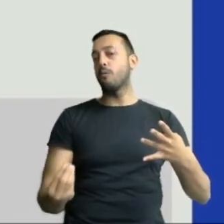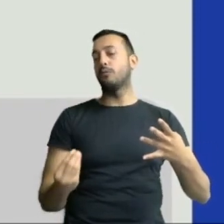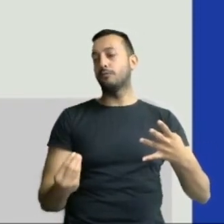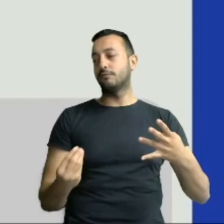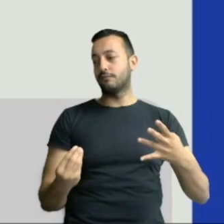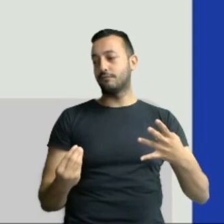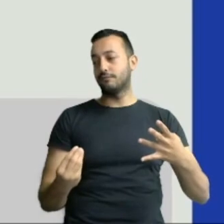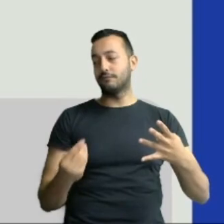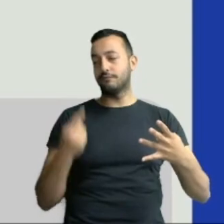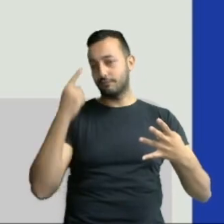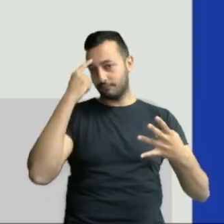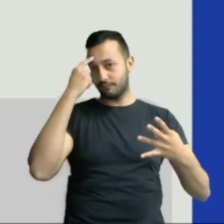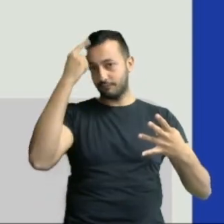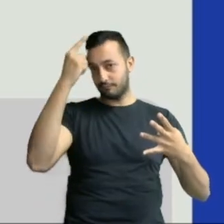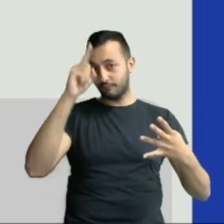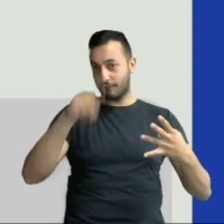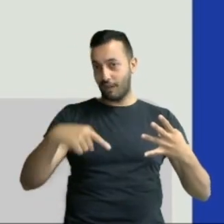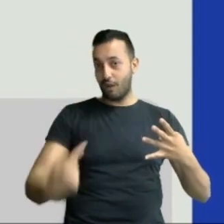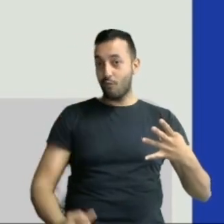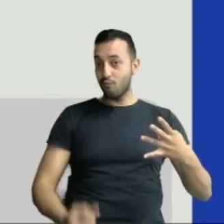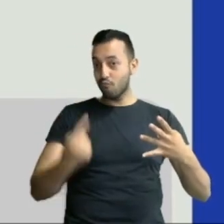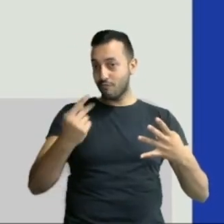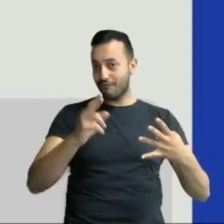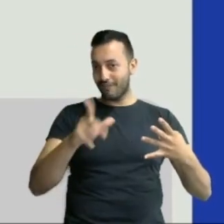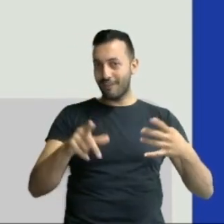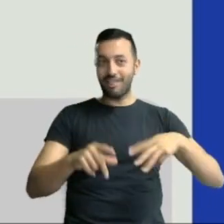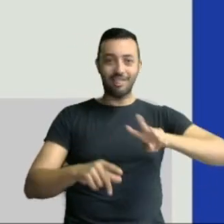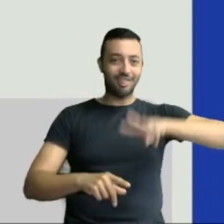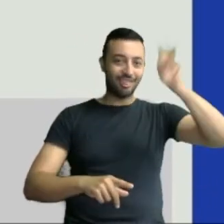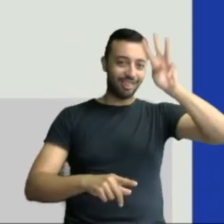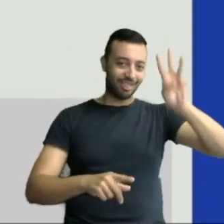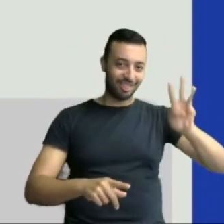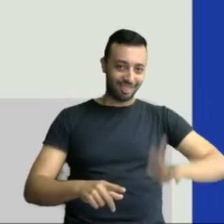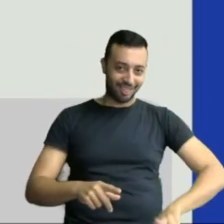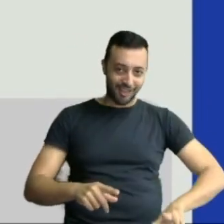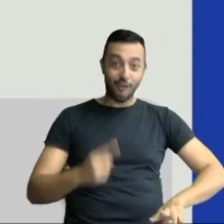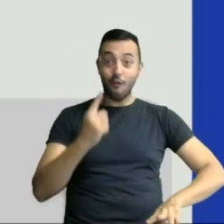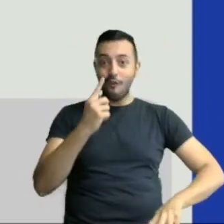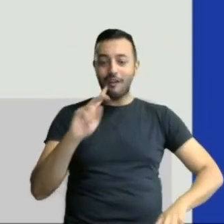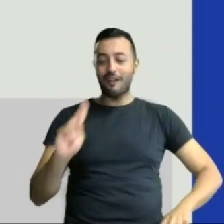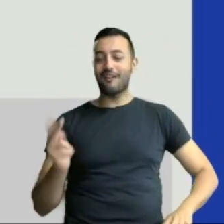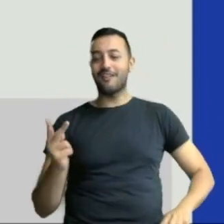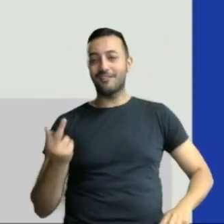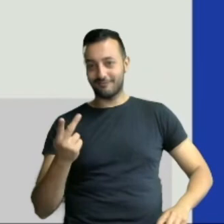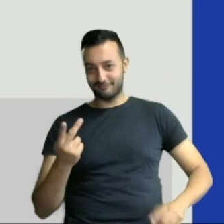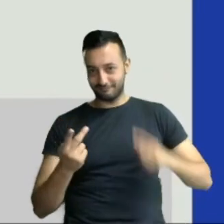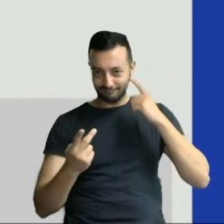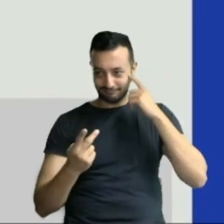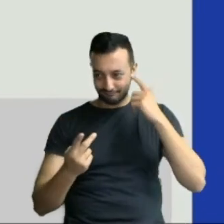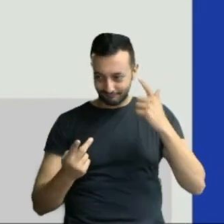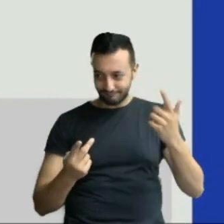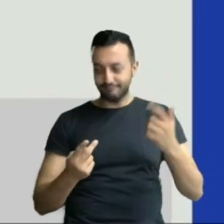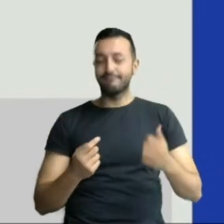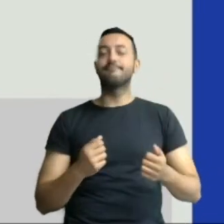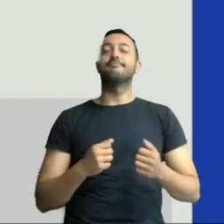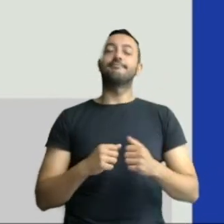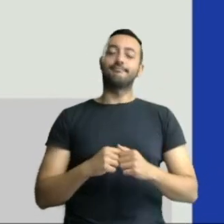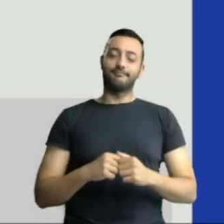esse aí, né, a gente lembra que é a única exceção dos interrogative pronouns, que é o único que não se escreve